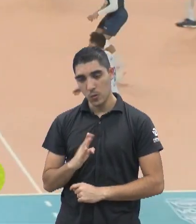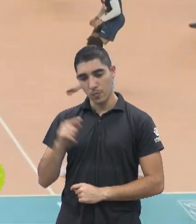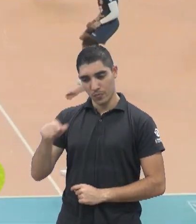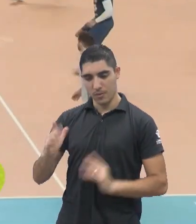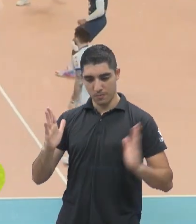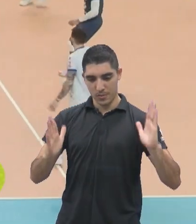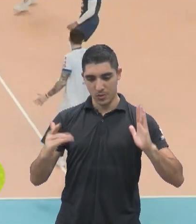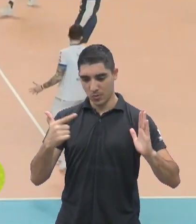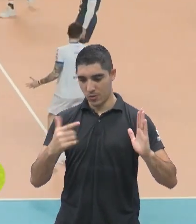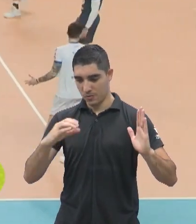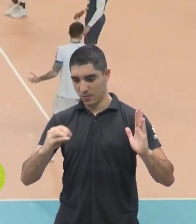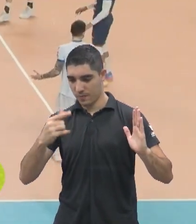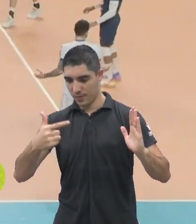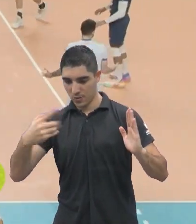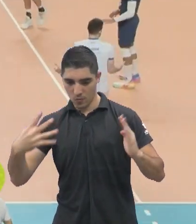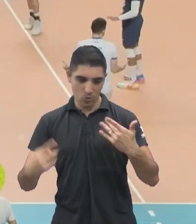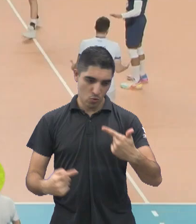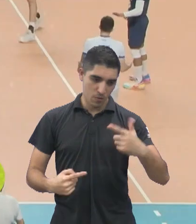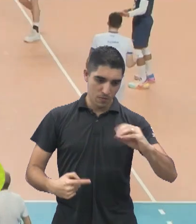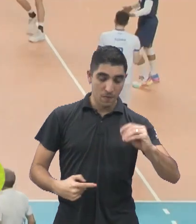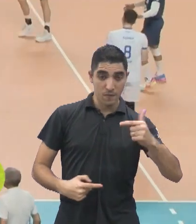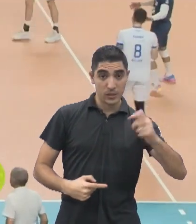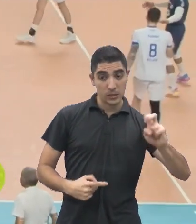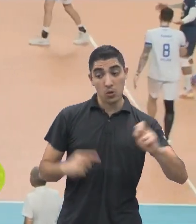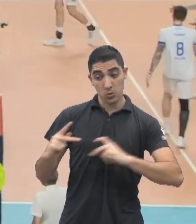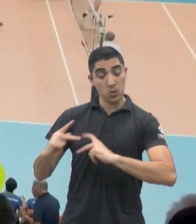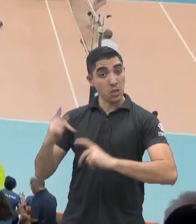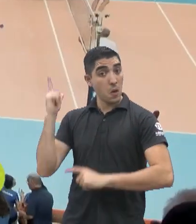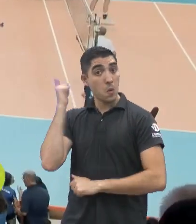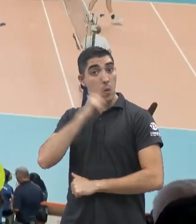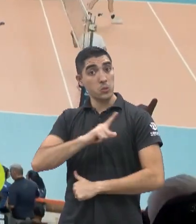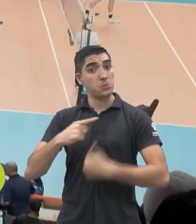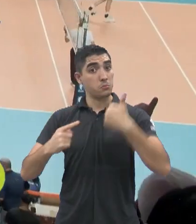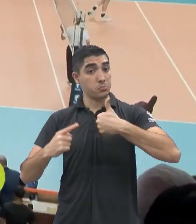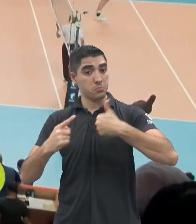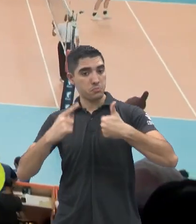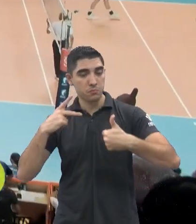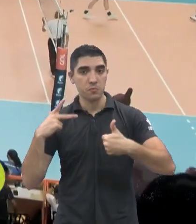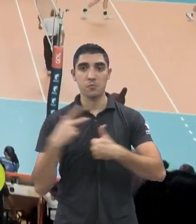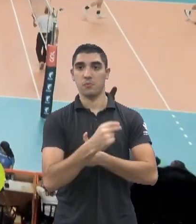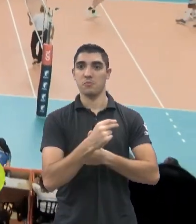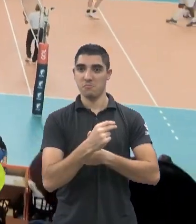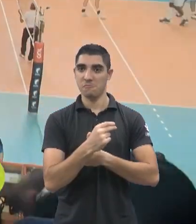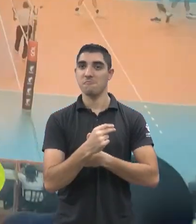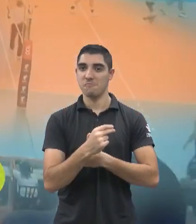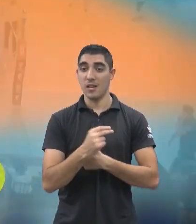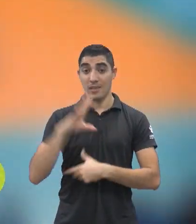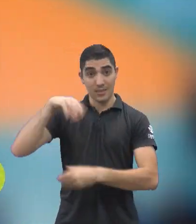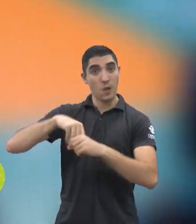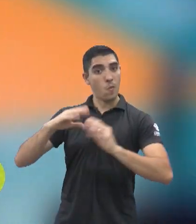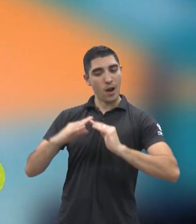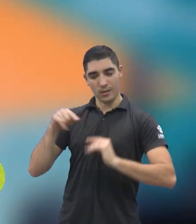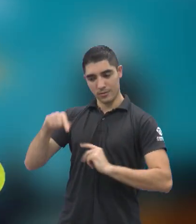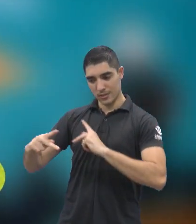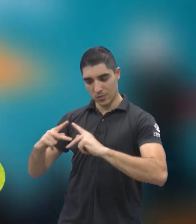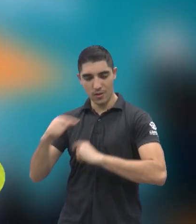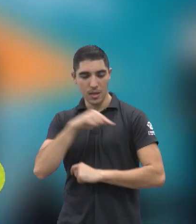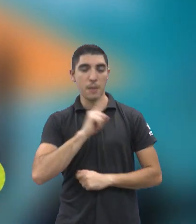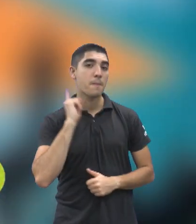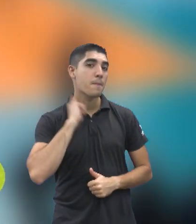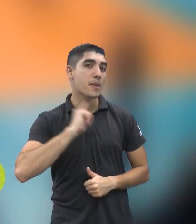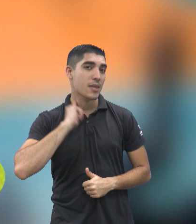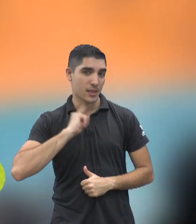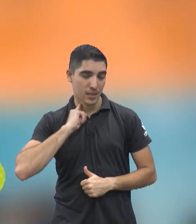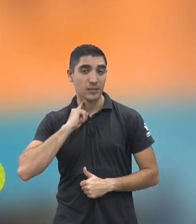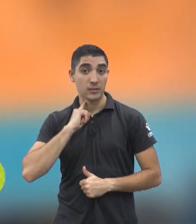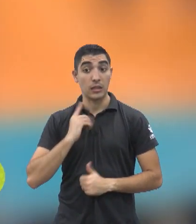2024-2025, os joseenses estrearam com vitória e muito sofrimento em casa em jogo contra o Minas. E o campeonato segue,